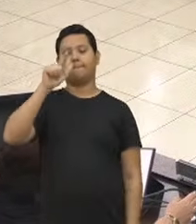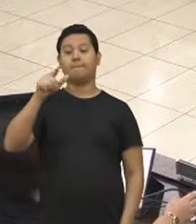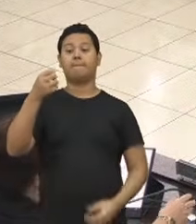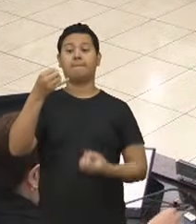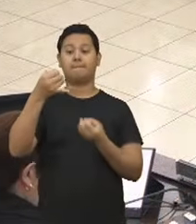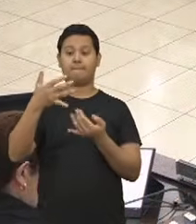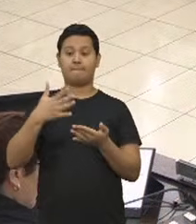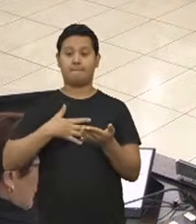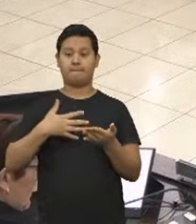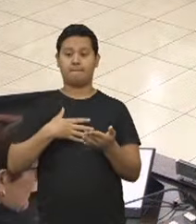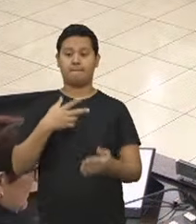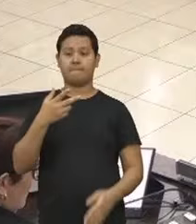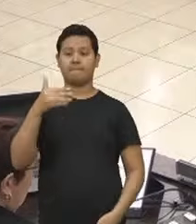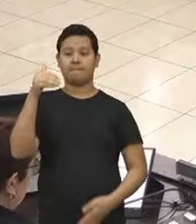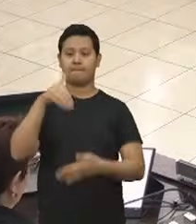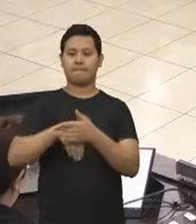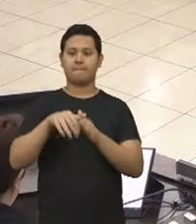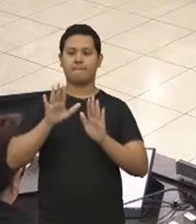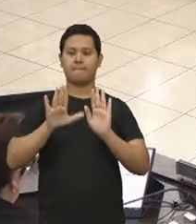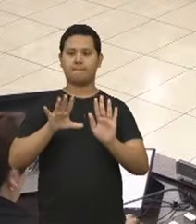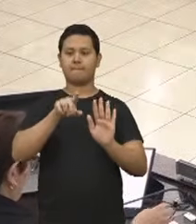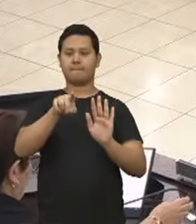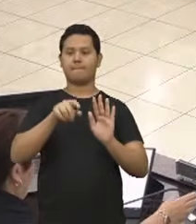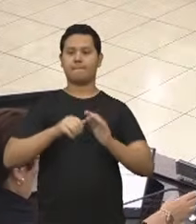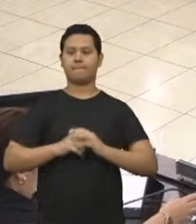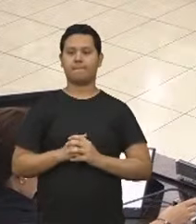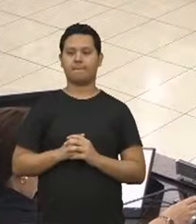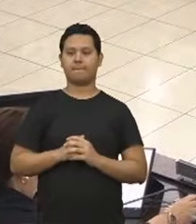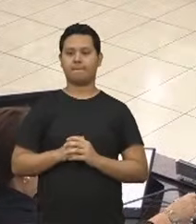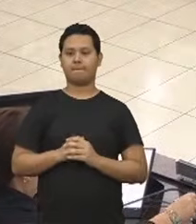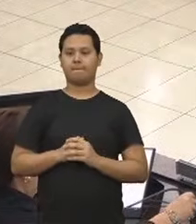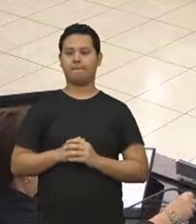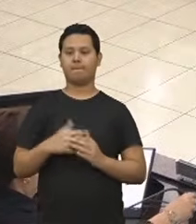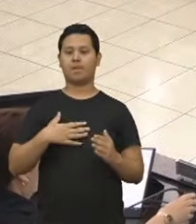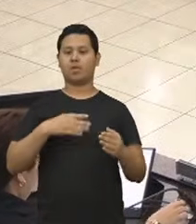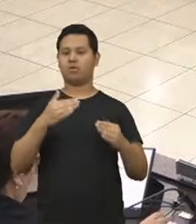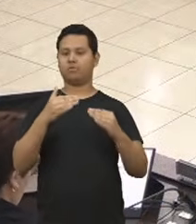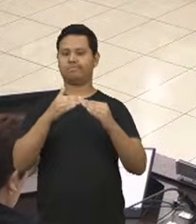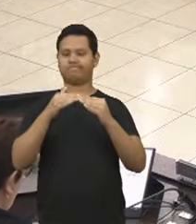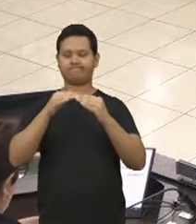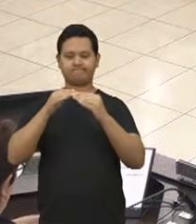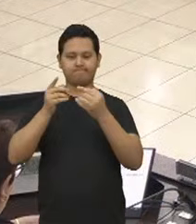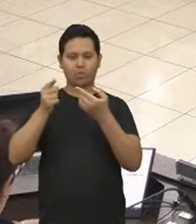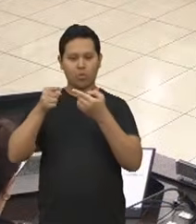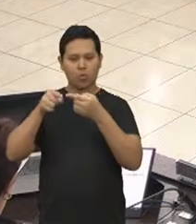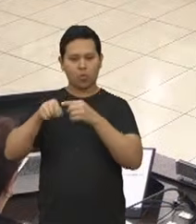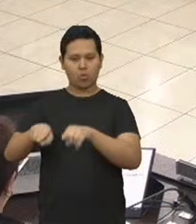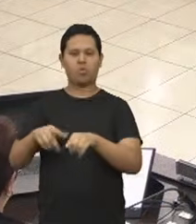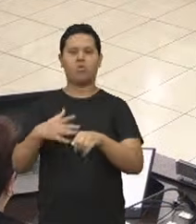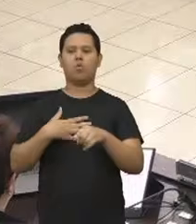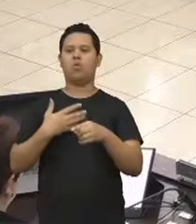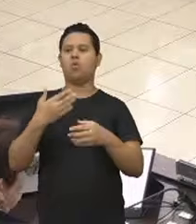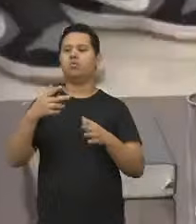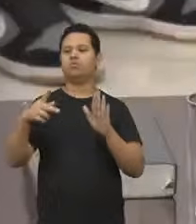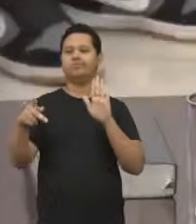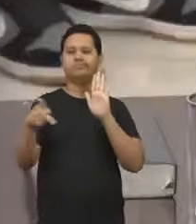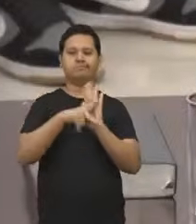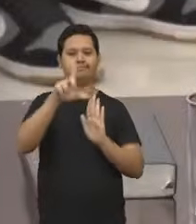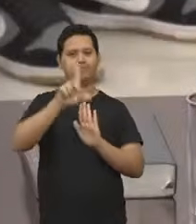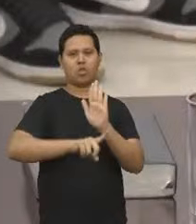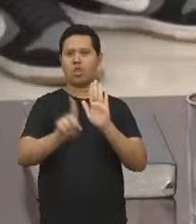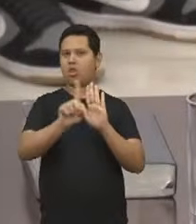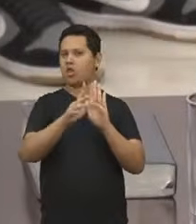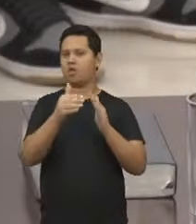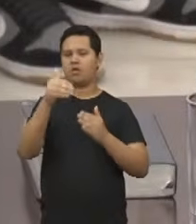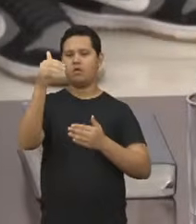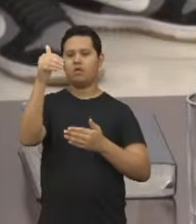o voto. Olha, eu sou contra o projeto de lei. Eu não vou votar aqui para